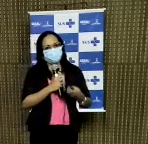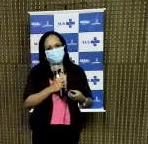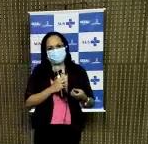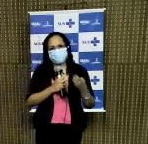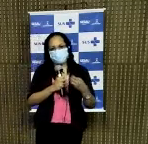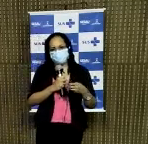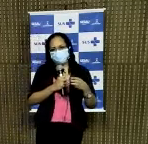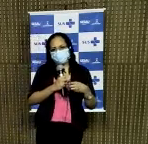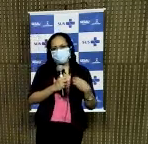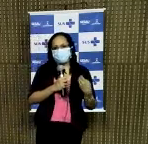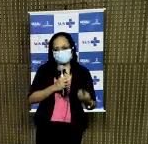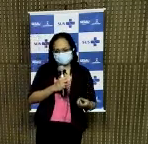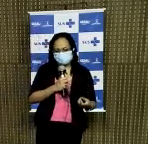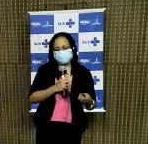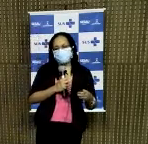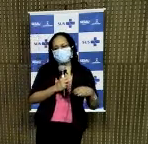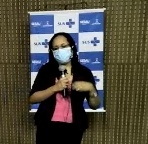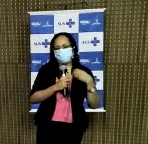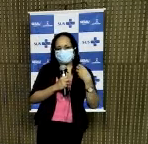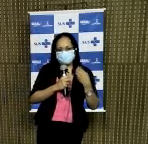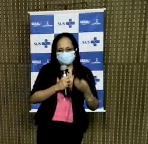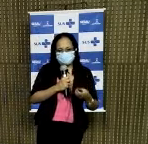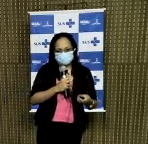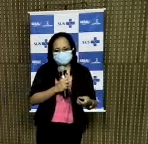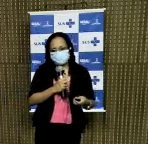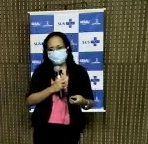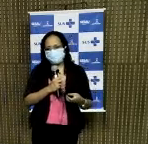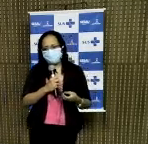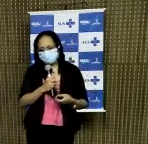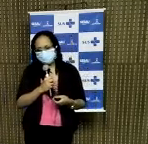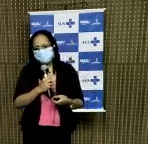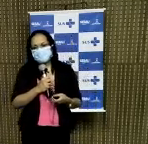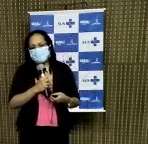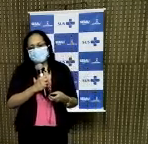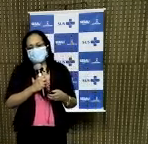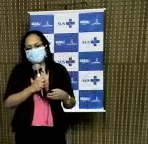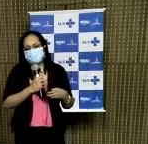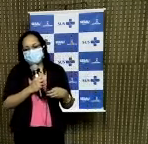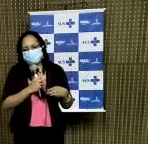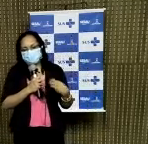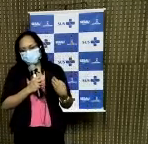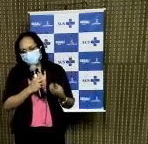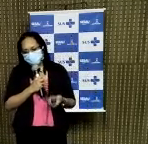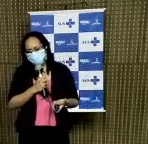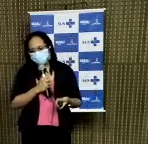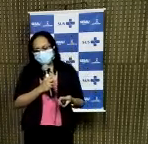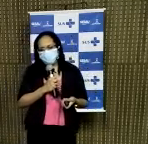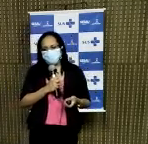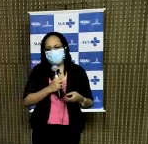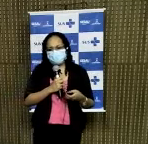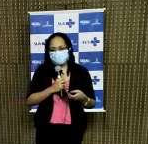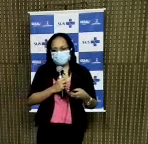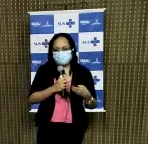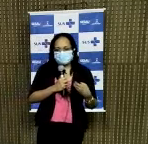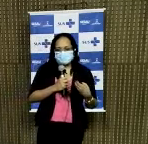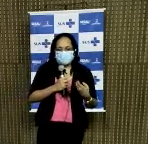do atendimento, eles não comunicaram à enfermeira, tá? Eles já fazem um acompanhamento no CEDIP. Dentro da nossa unidade, nós